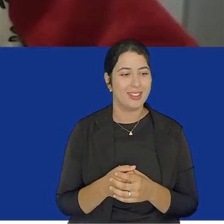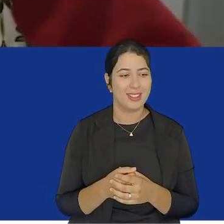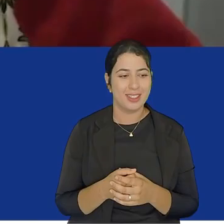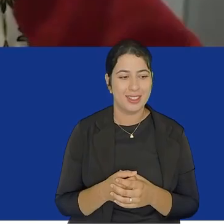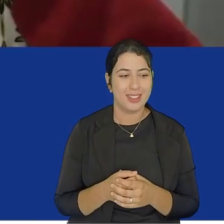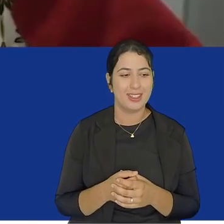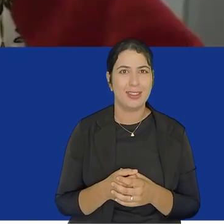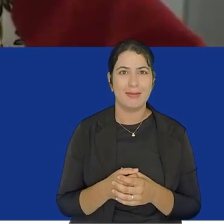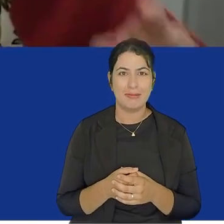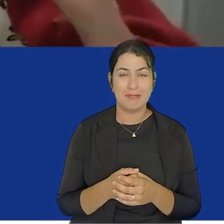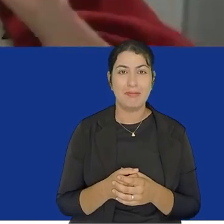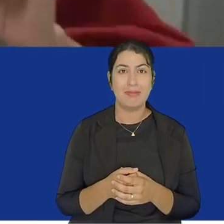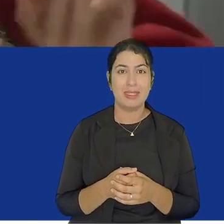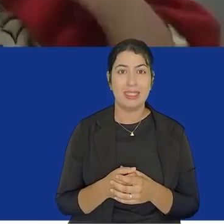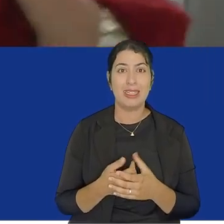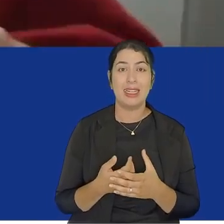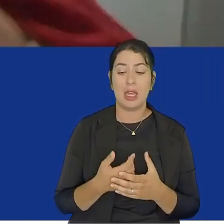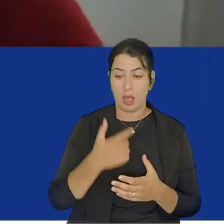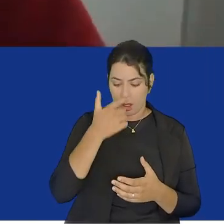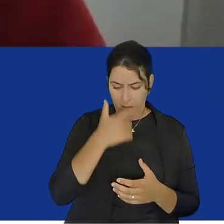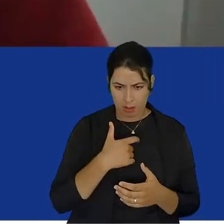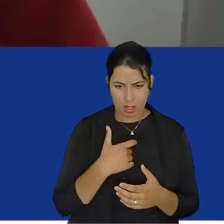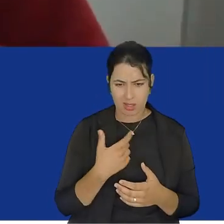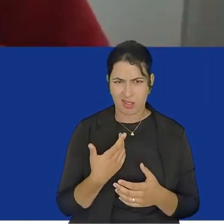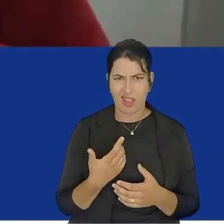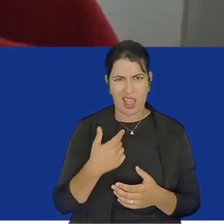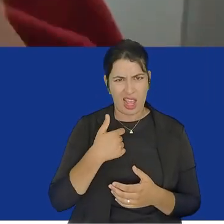Ela foi fofa e ela não se reconhece naquele